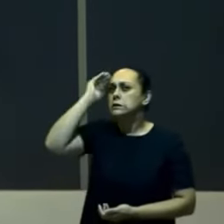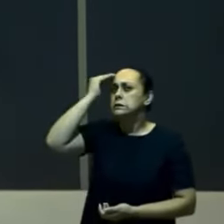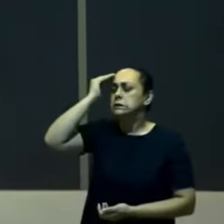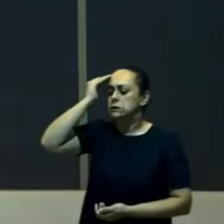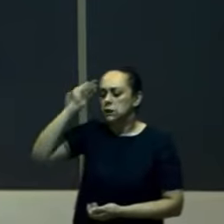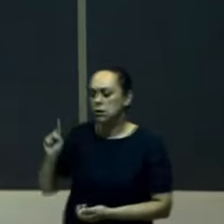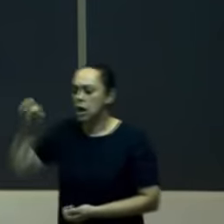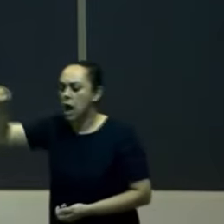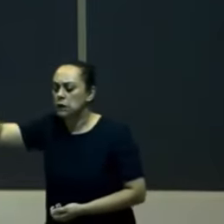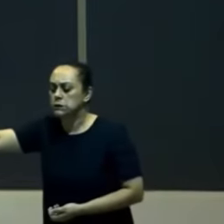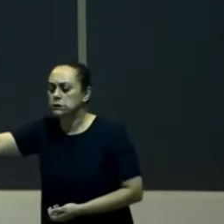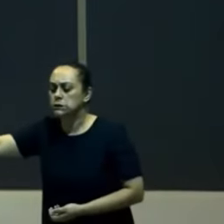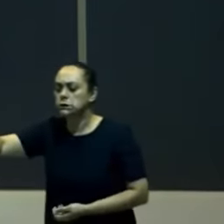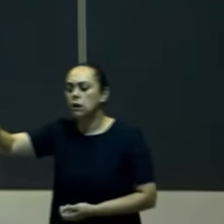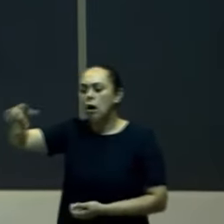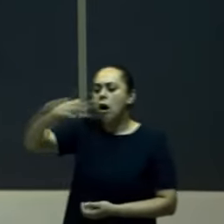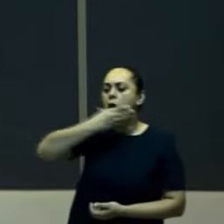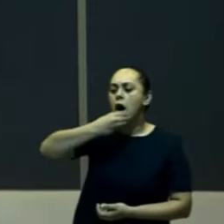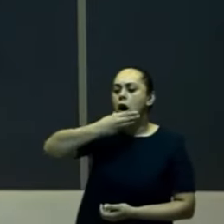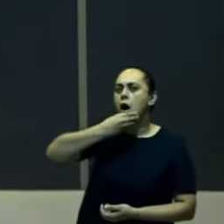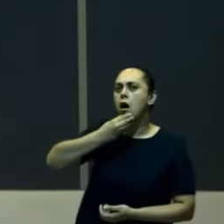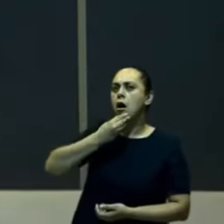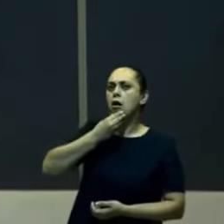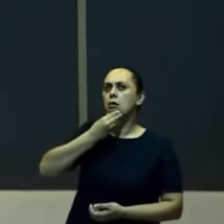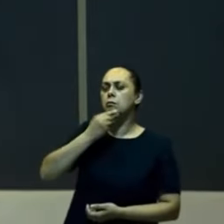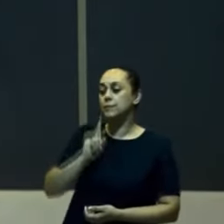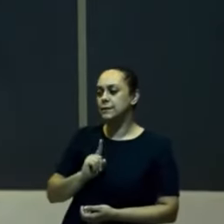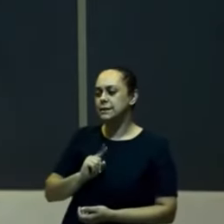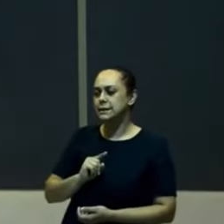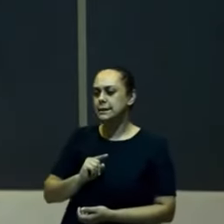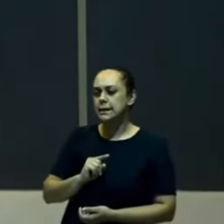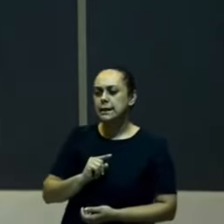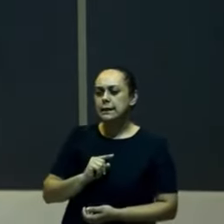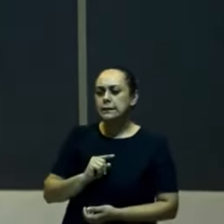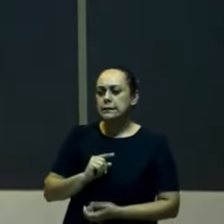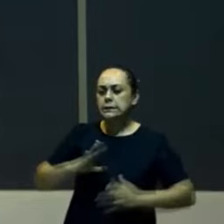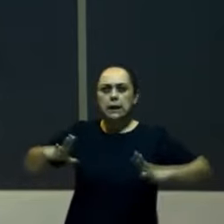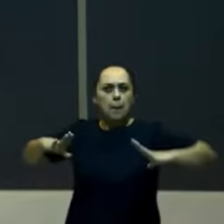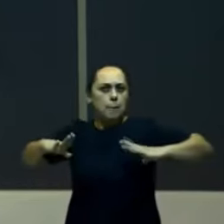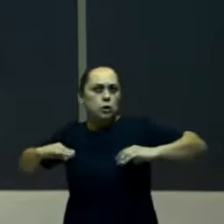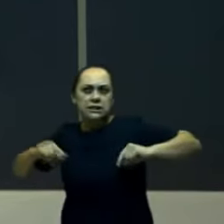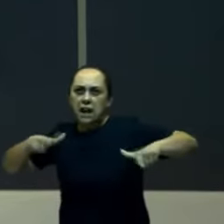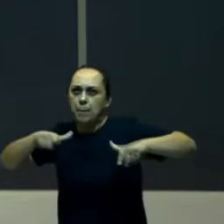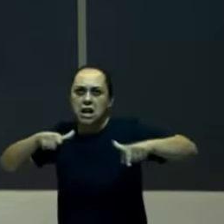historiadores nos dizem, que todos aqueles que se aposentavam e que tinham